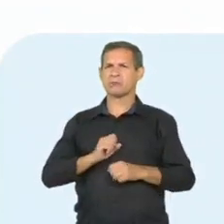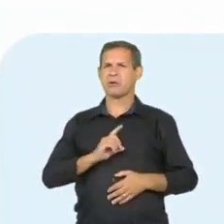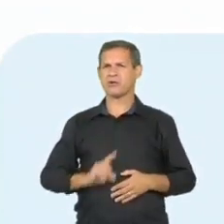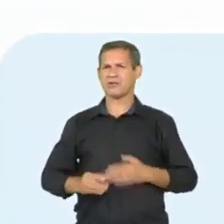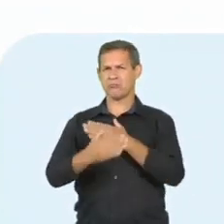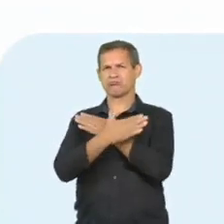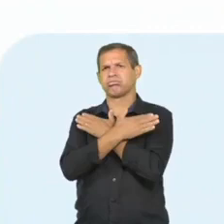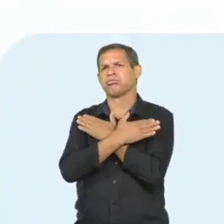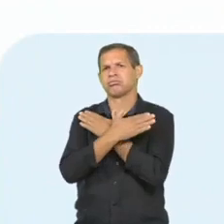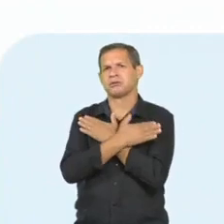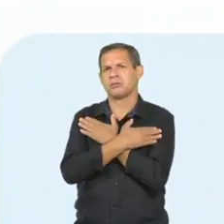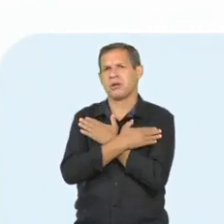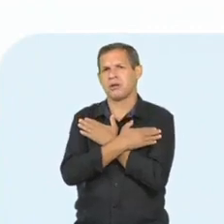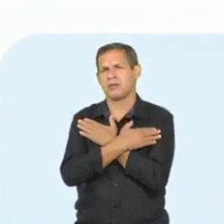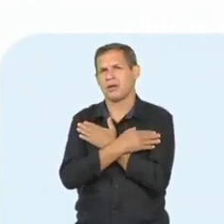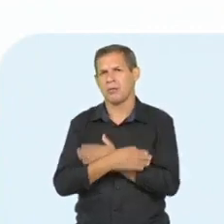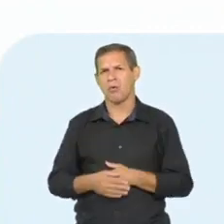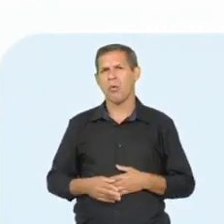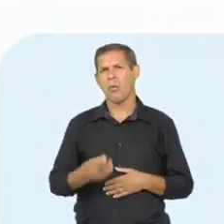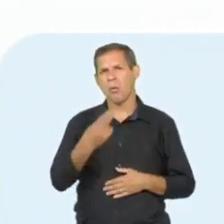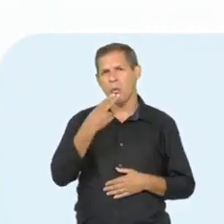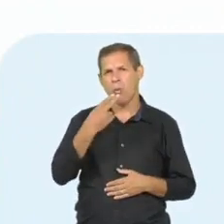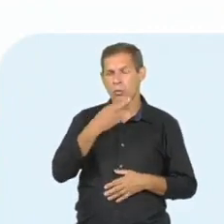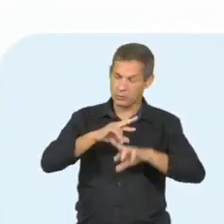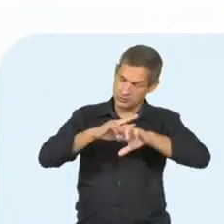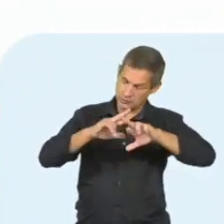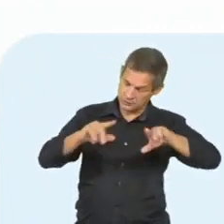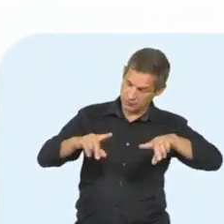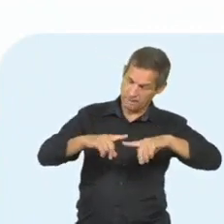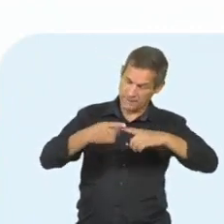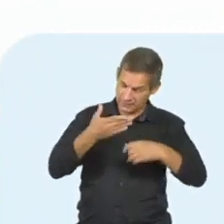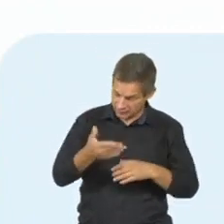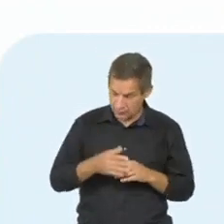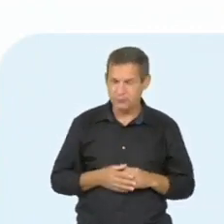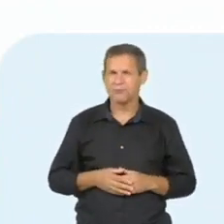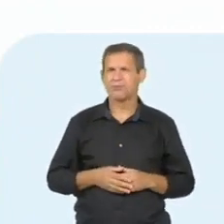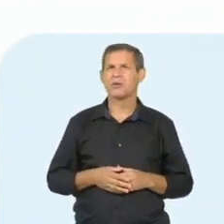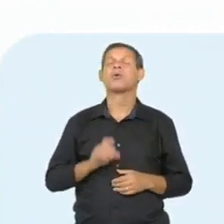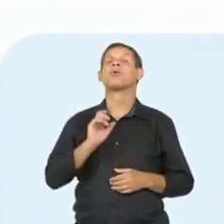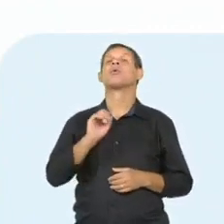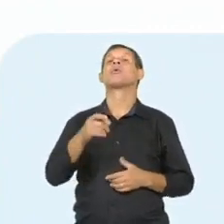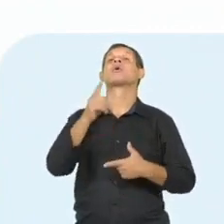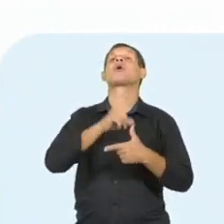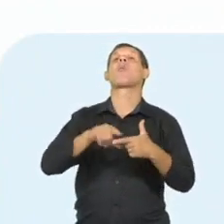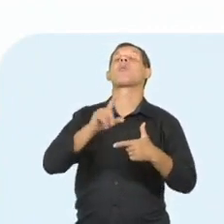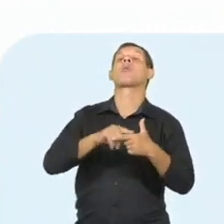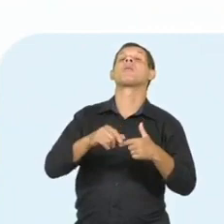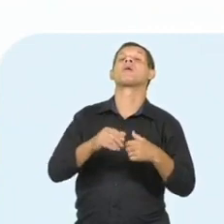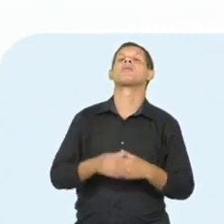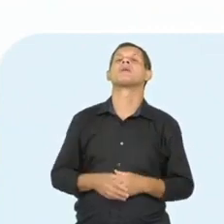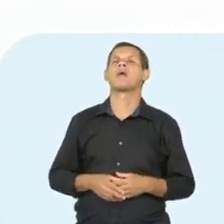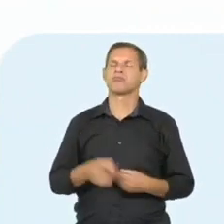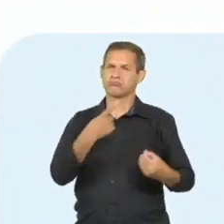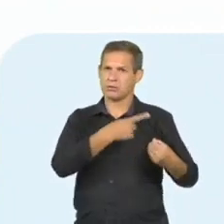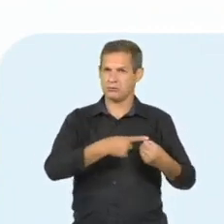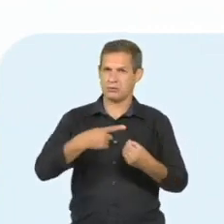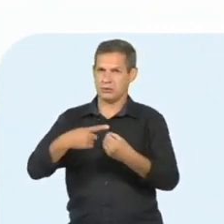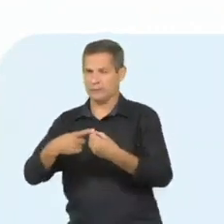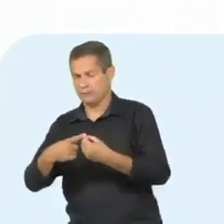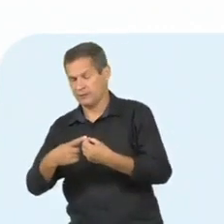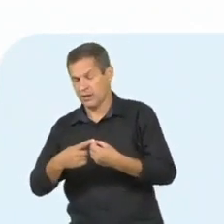desemprego, tabagismo, entre outros. Então, o que é o problema nesse caso da urbanização?